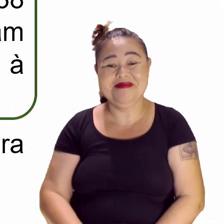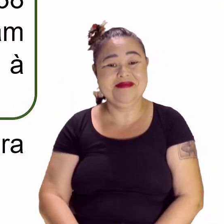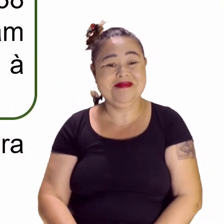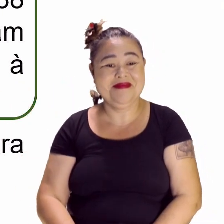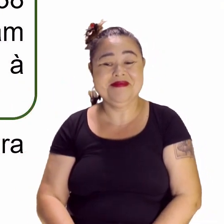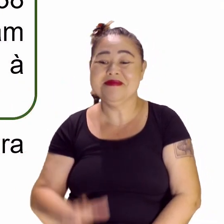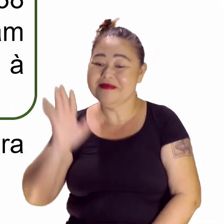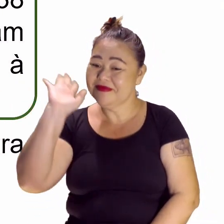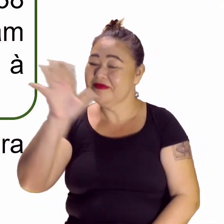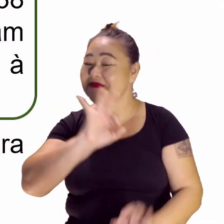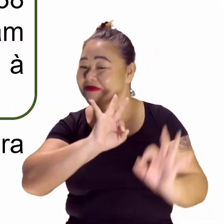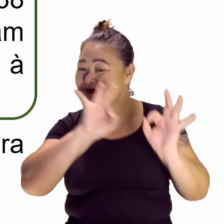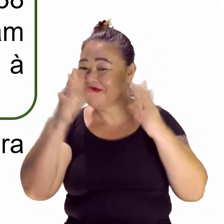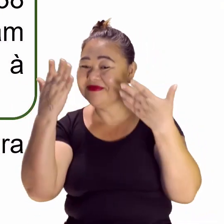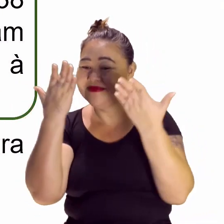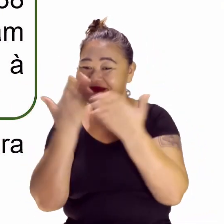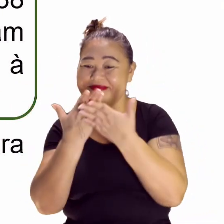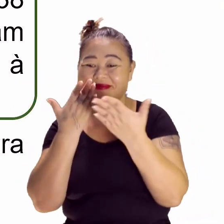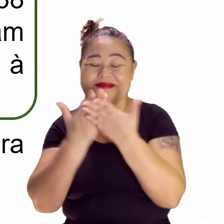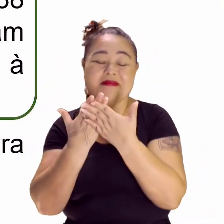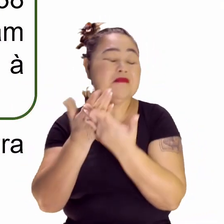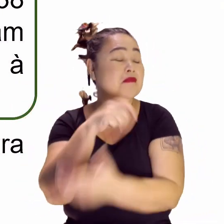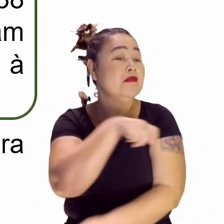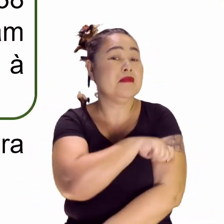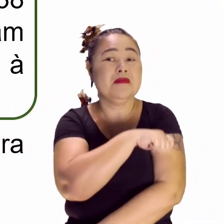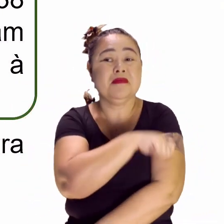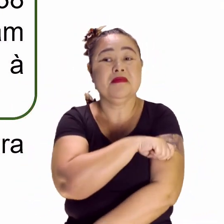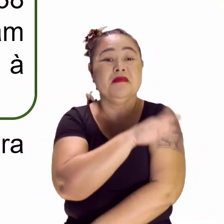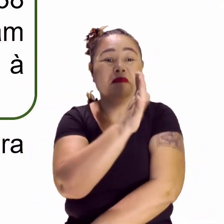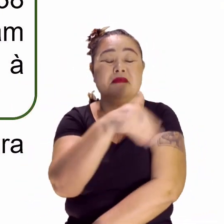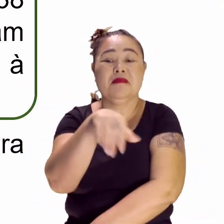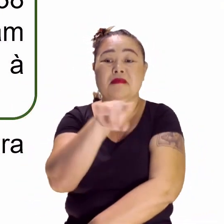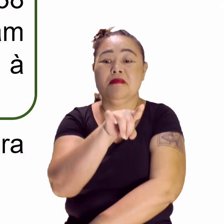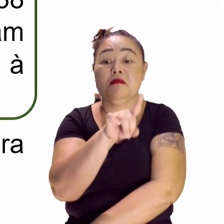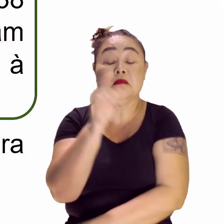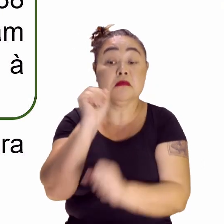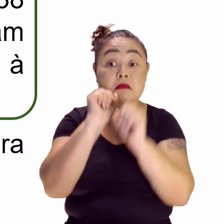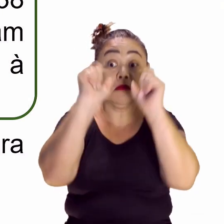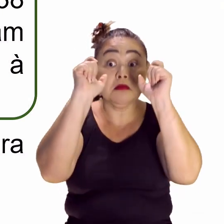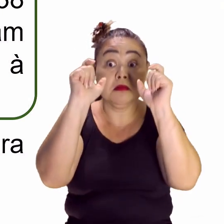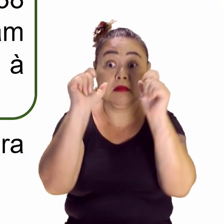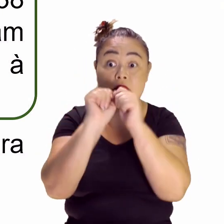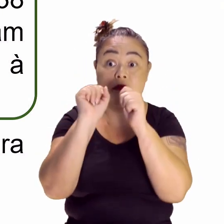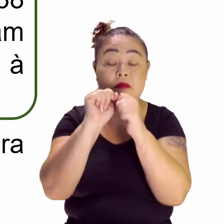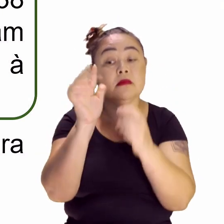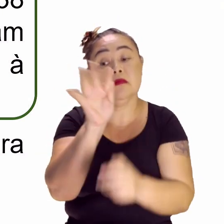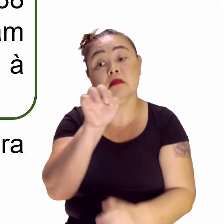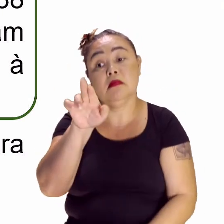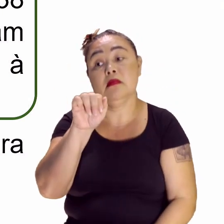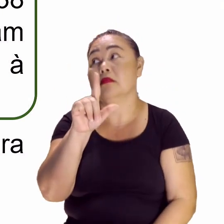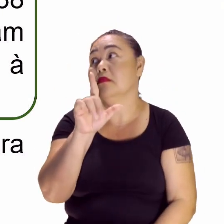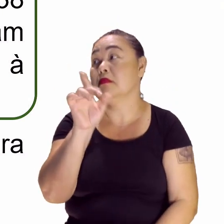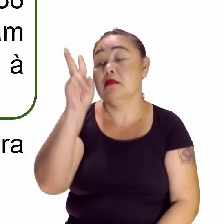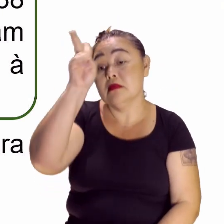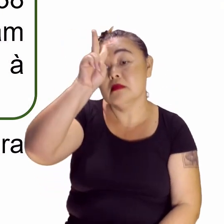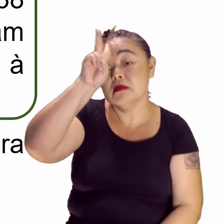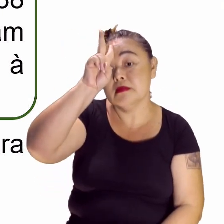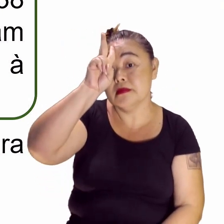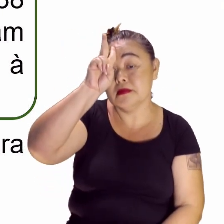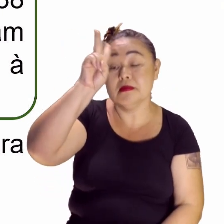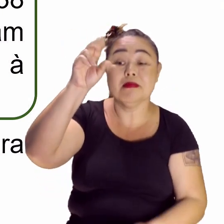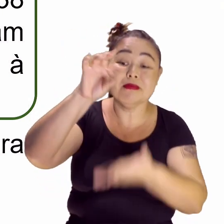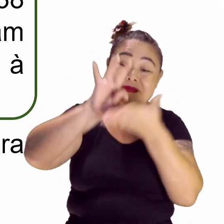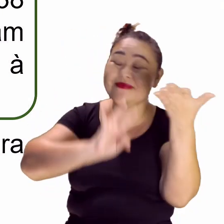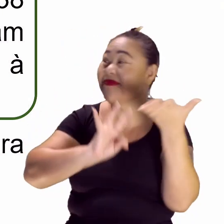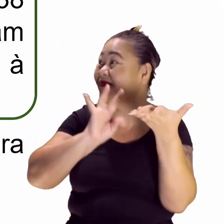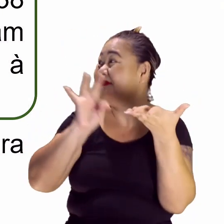isso? foi falado da aula, Foi né? na aula, o aluno tá ligado, Rogério, o aluno é fera, ele lembrou até do texto,